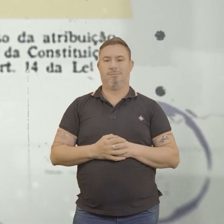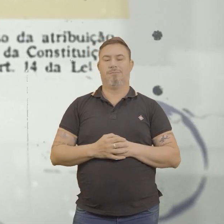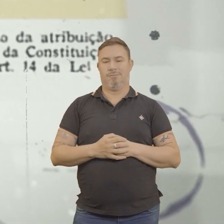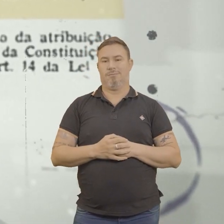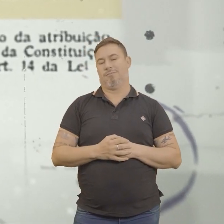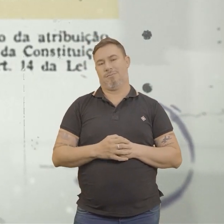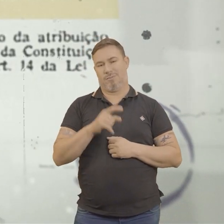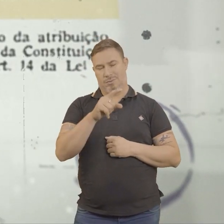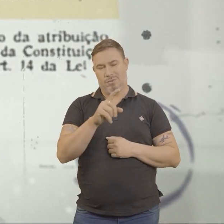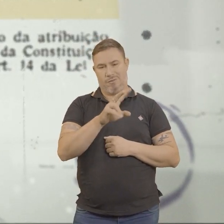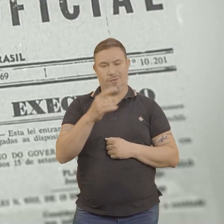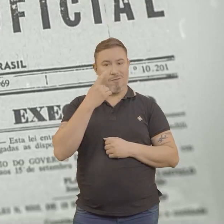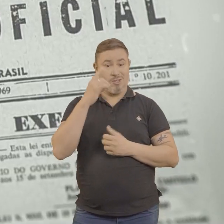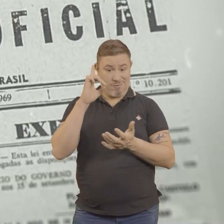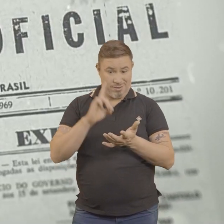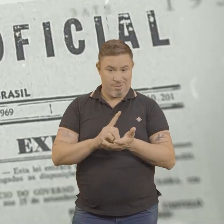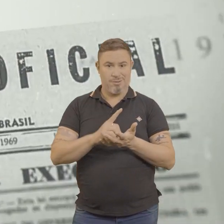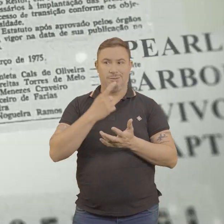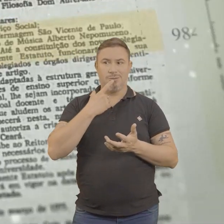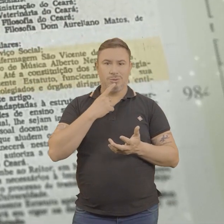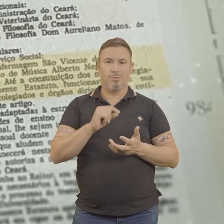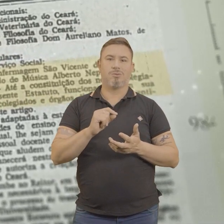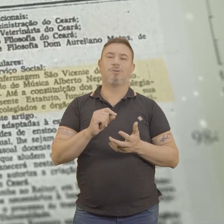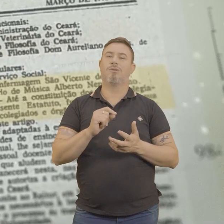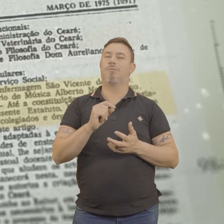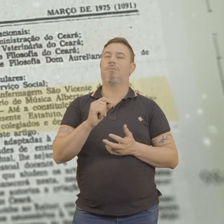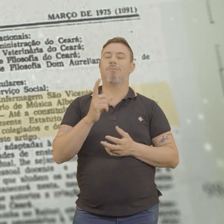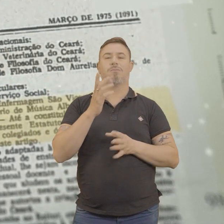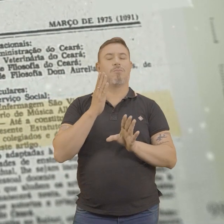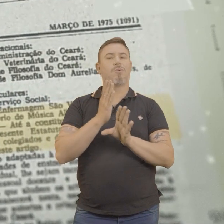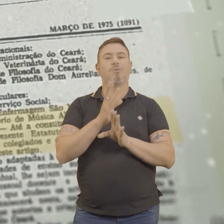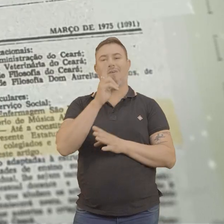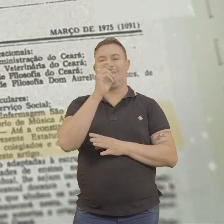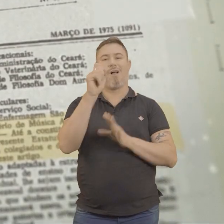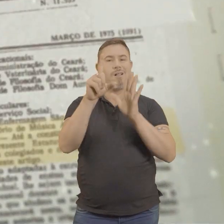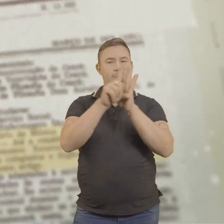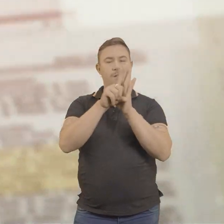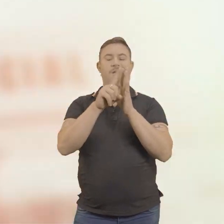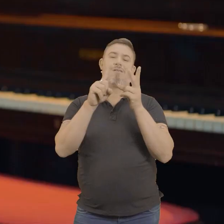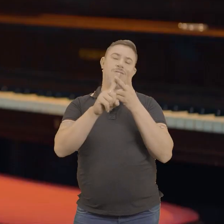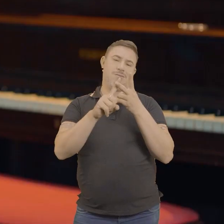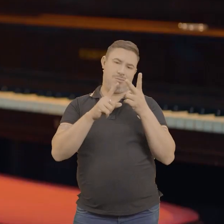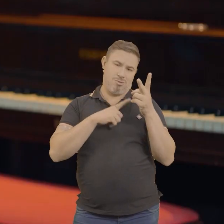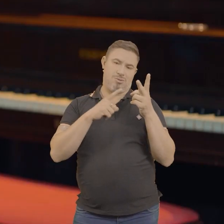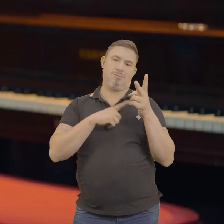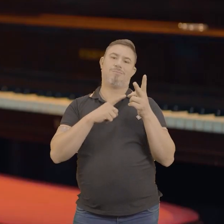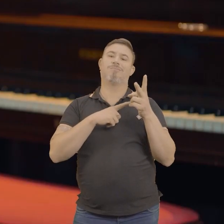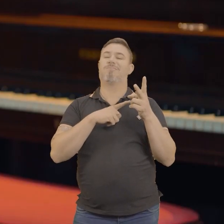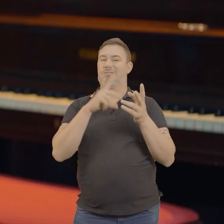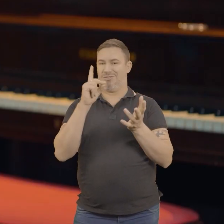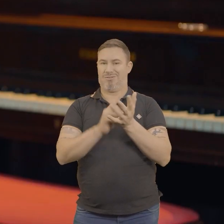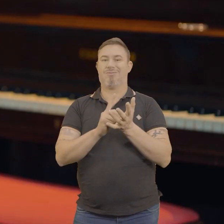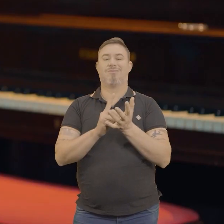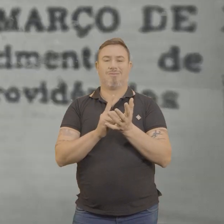o conservatório foi efetivamente incorporado por força de lei, publicado no Diário Oficial.